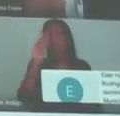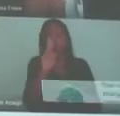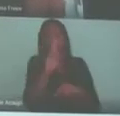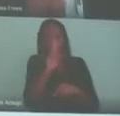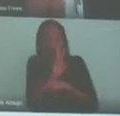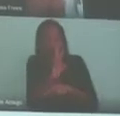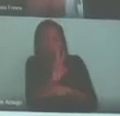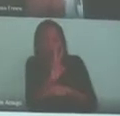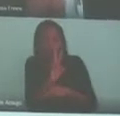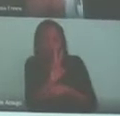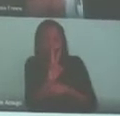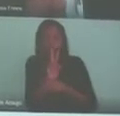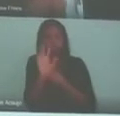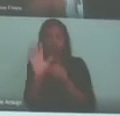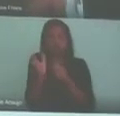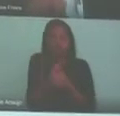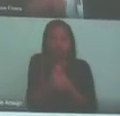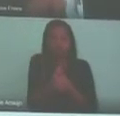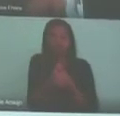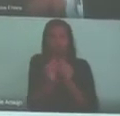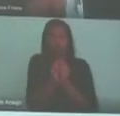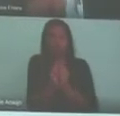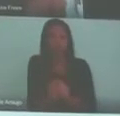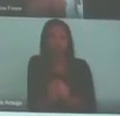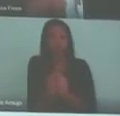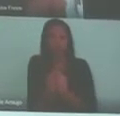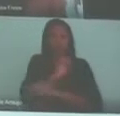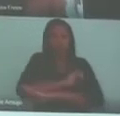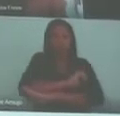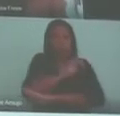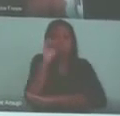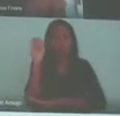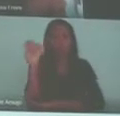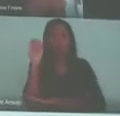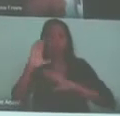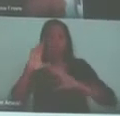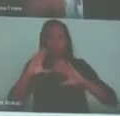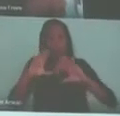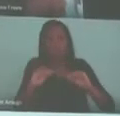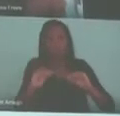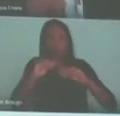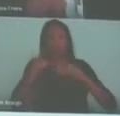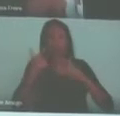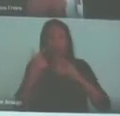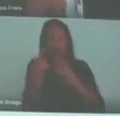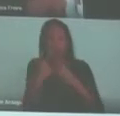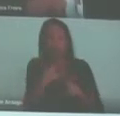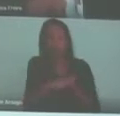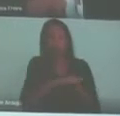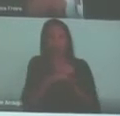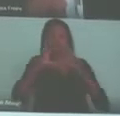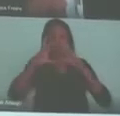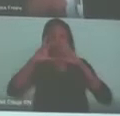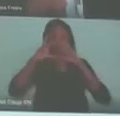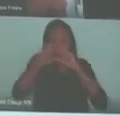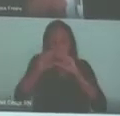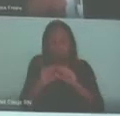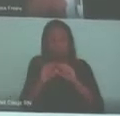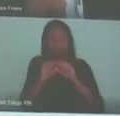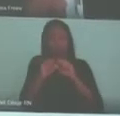tua direita. De dia não te molestará o sol, nem de noite a lua. O Senhor